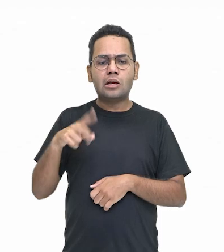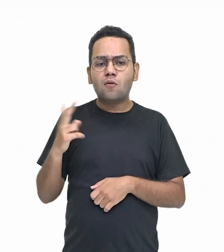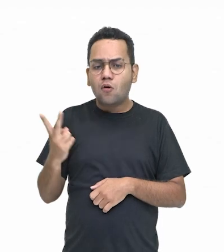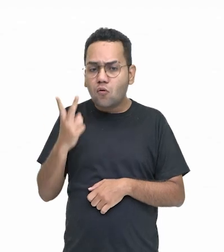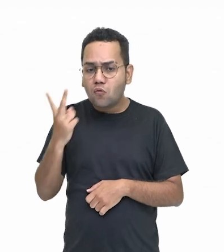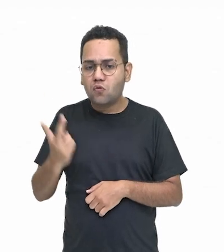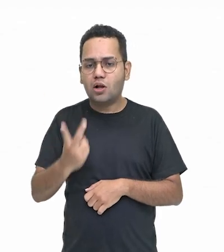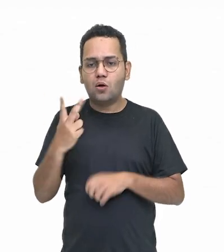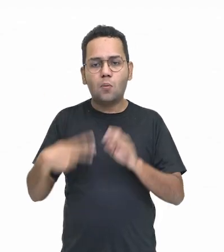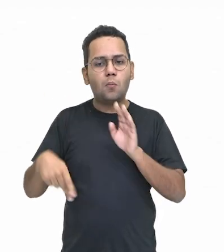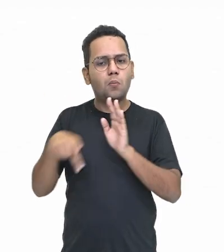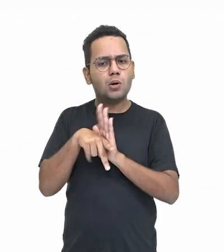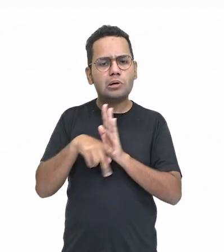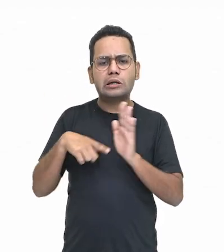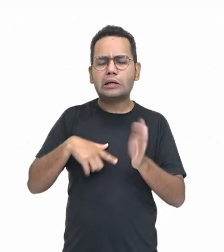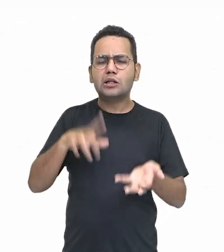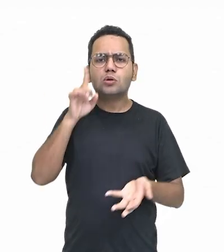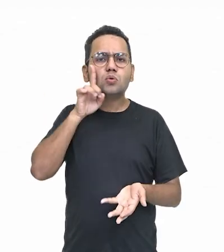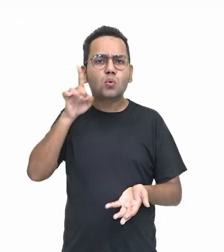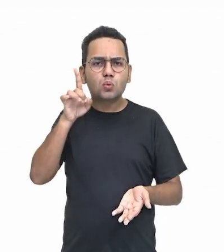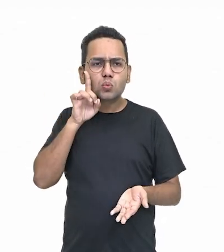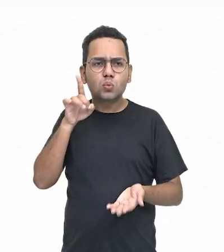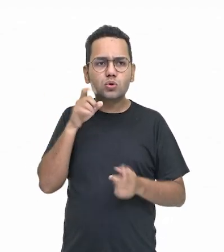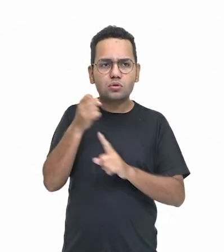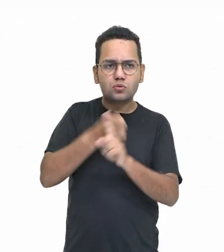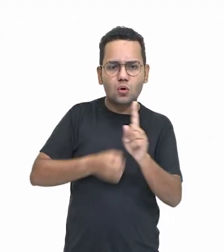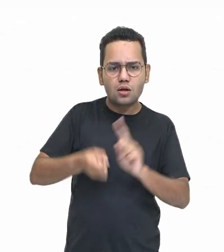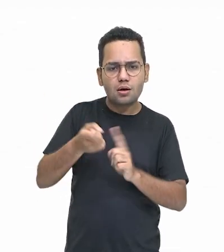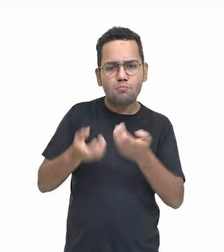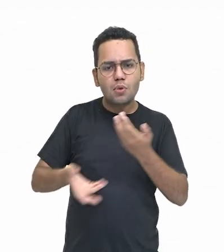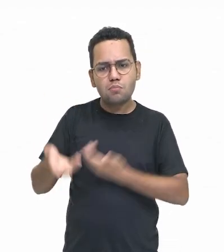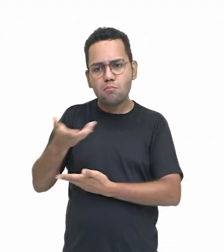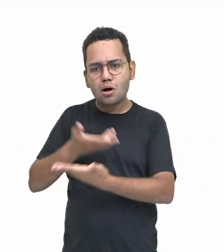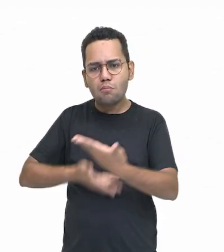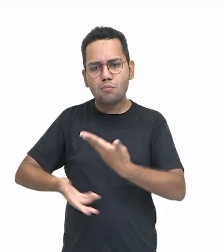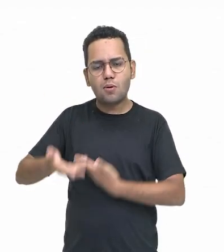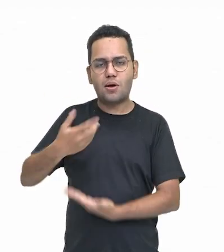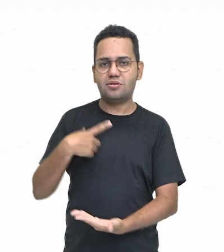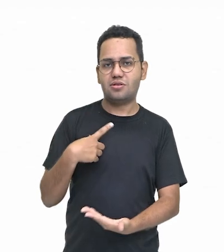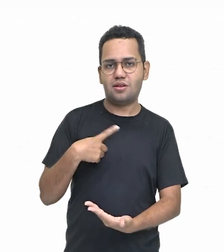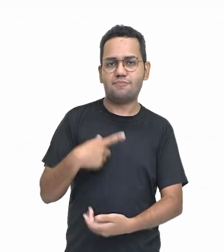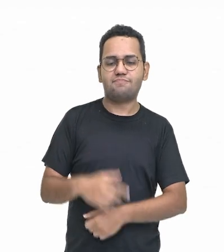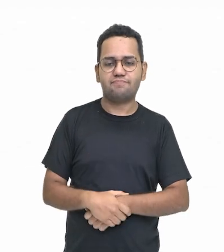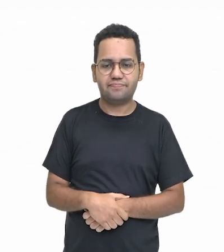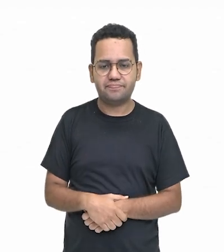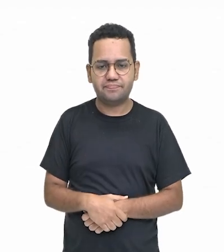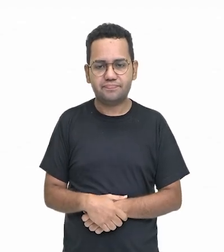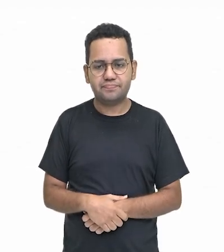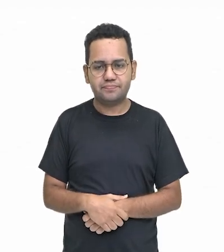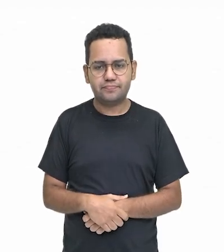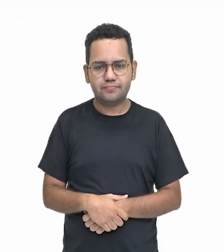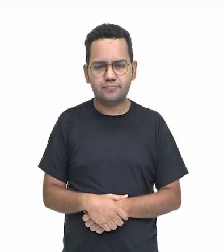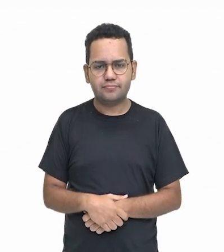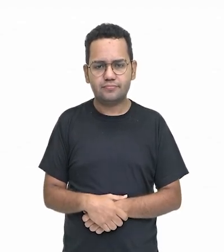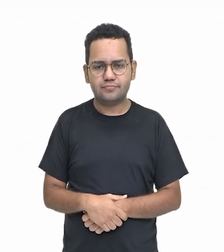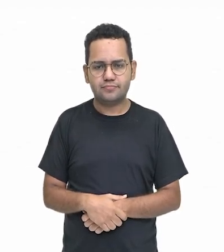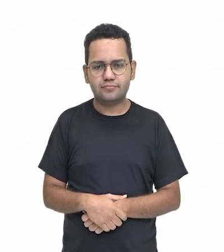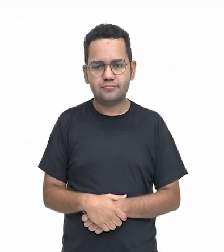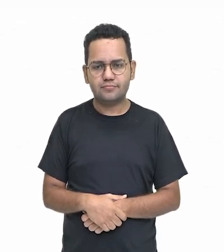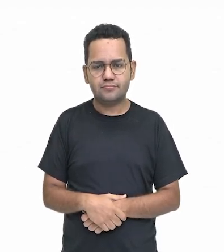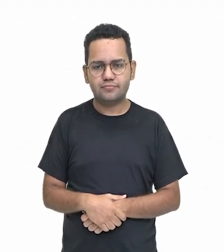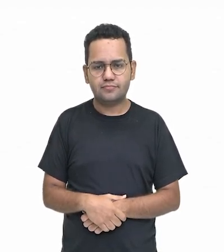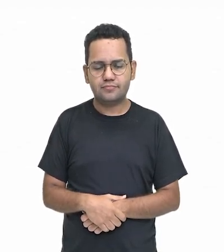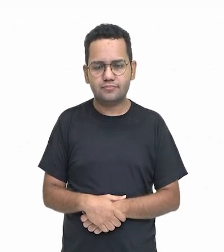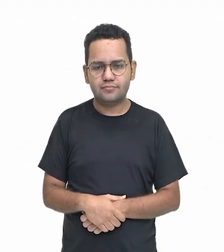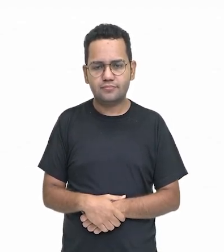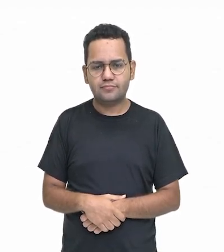dos rituais sociais do nosso dia a dia. Portanto, faz parte do nosso